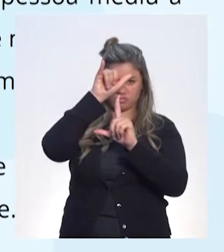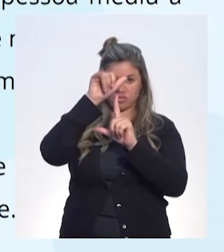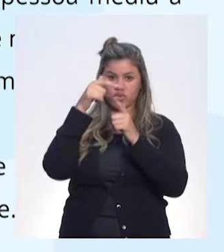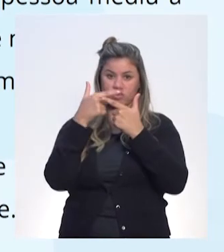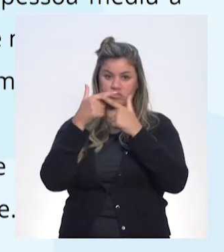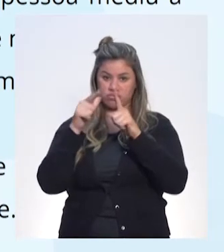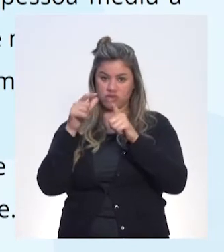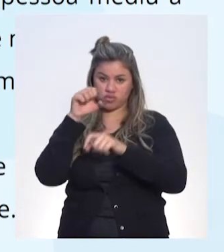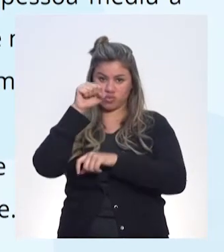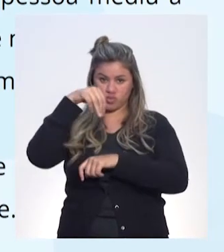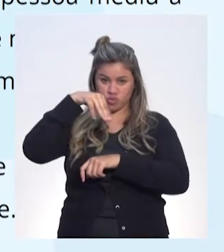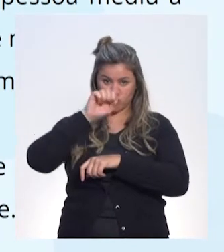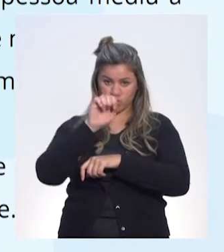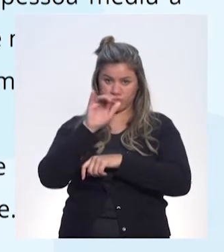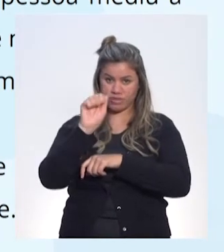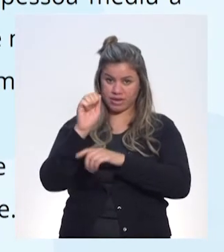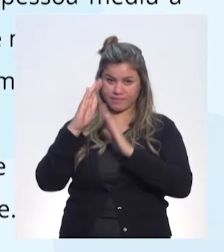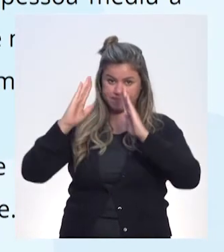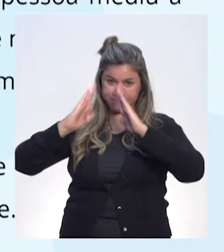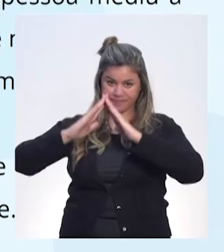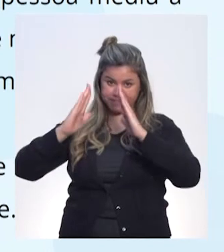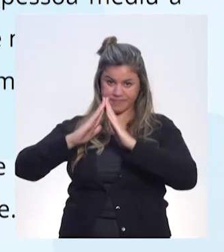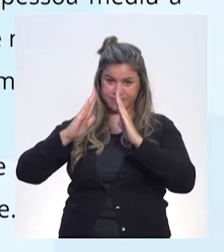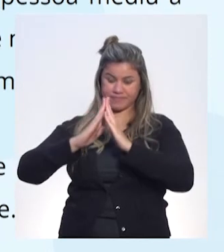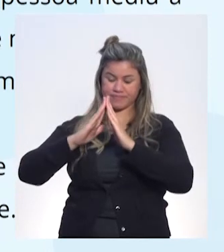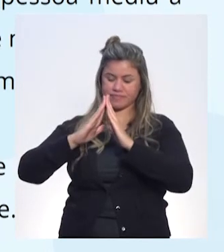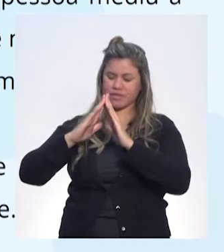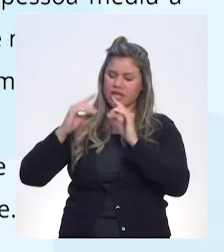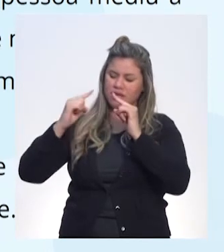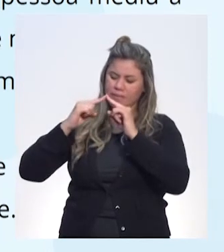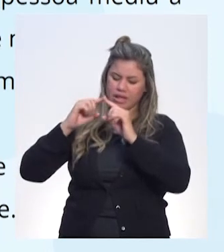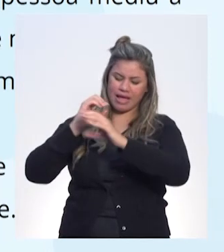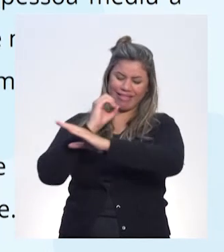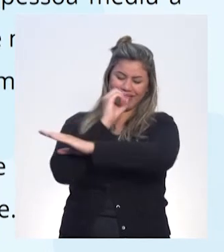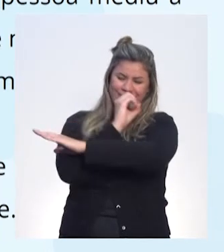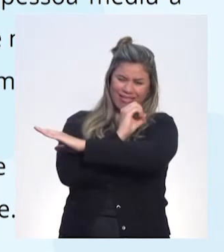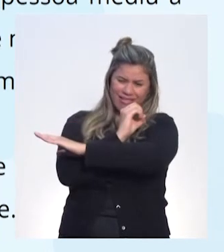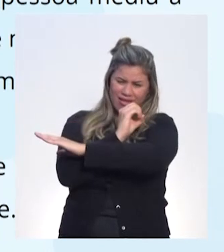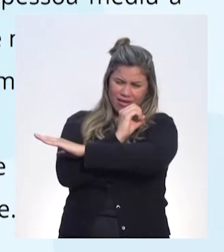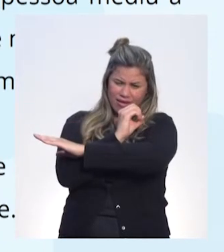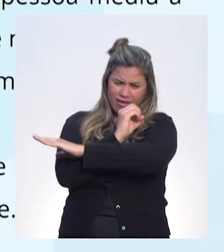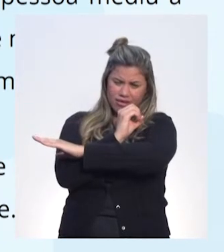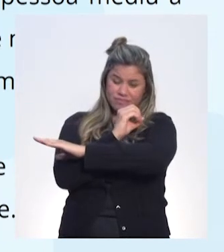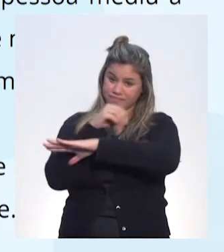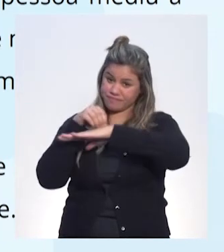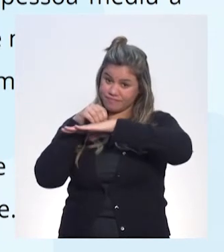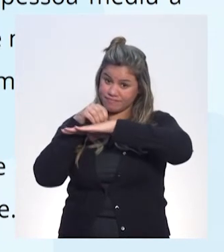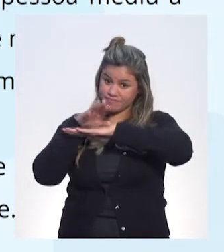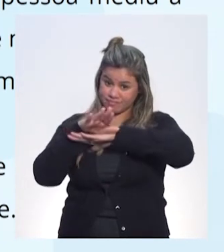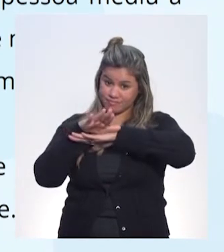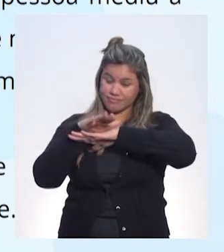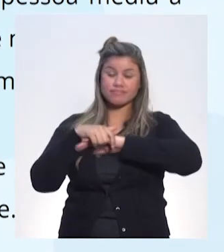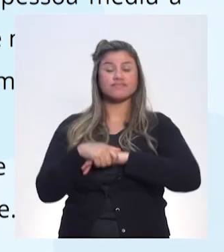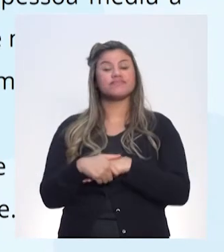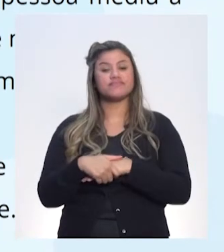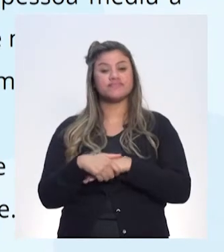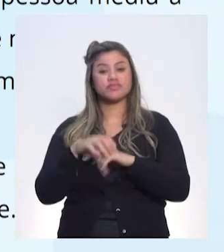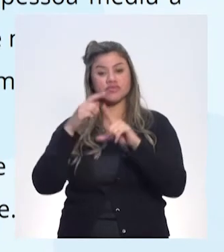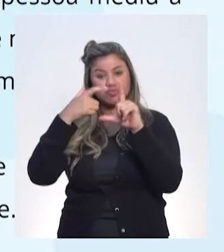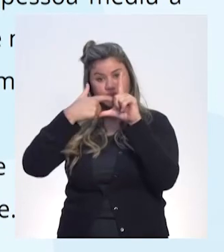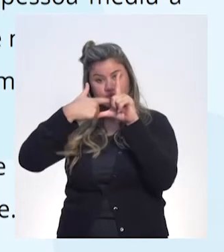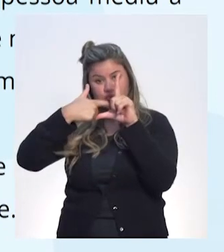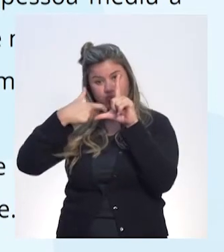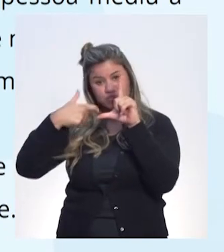da sombra da casa, começando lá no tamanho 0. Vou te dar uma dica, hein? E no eixo